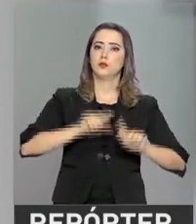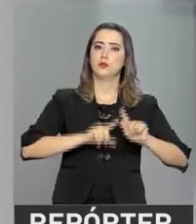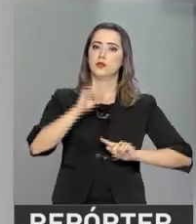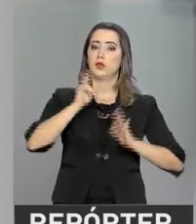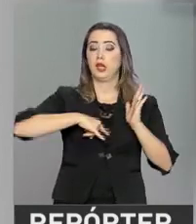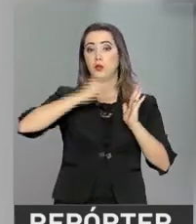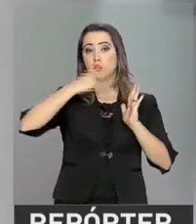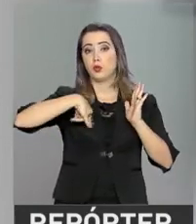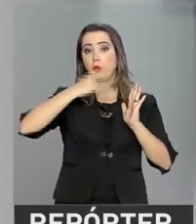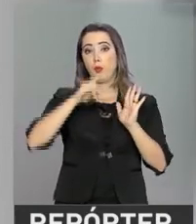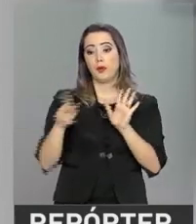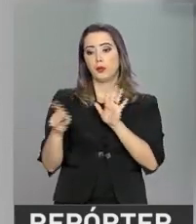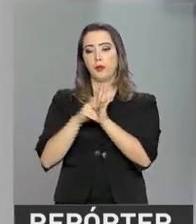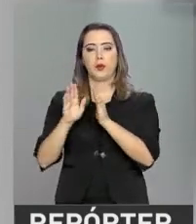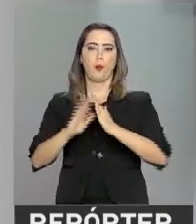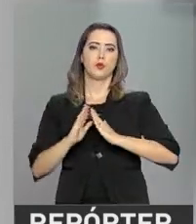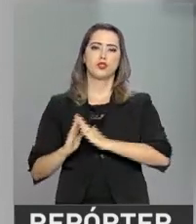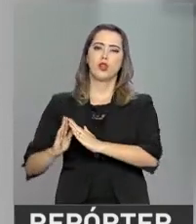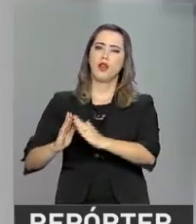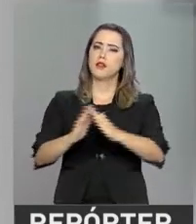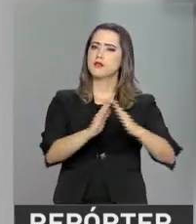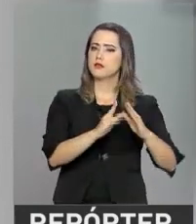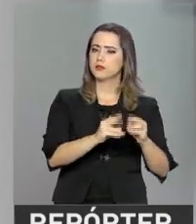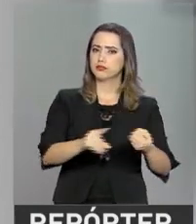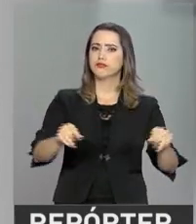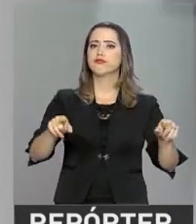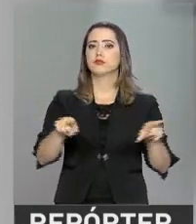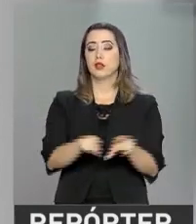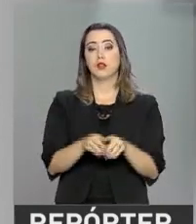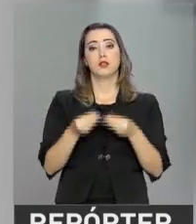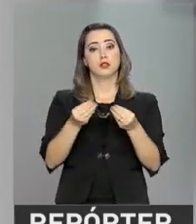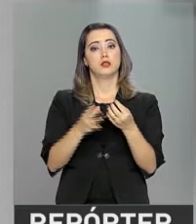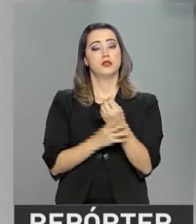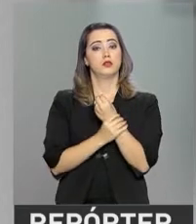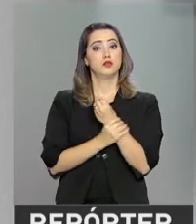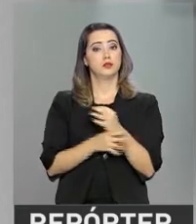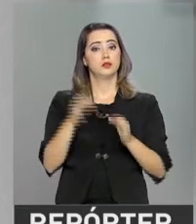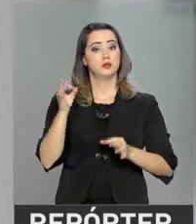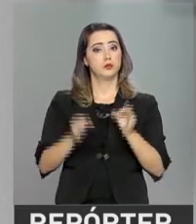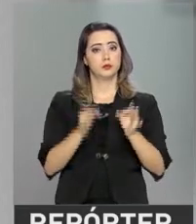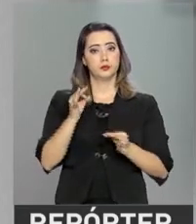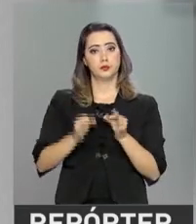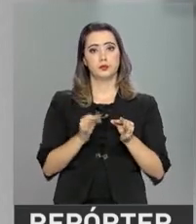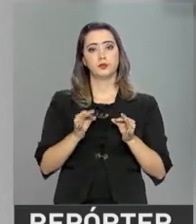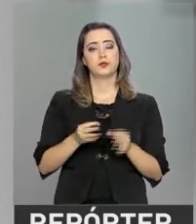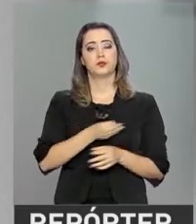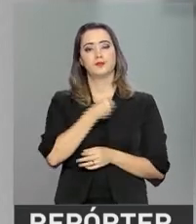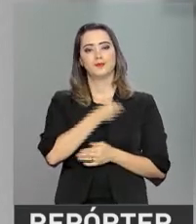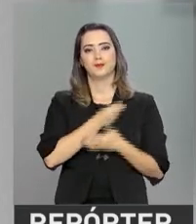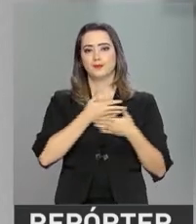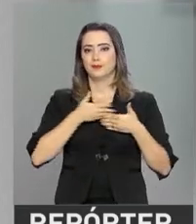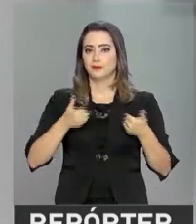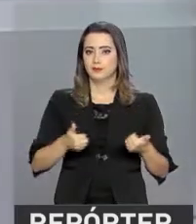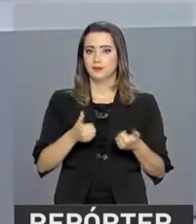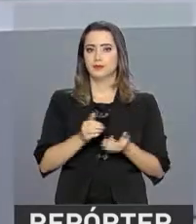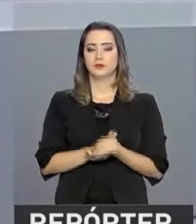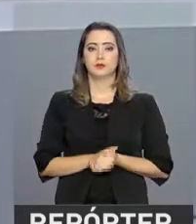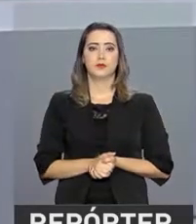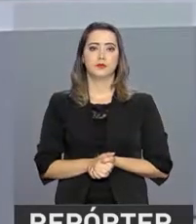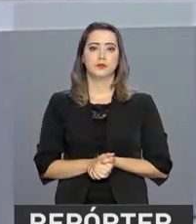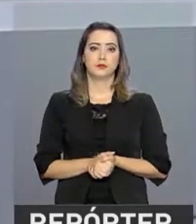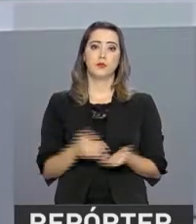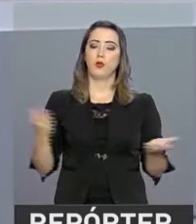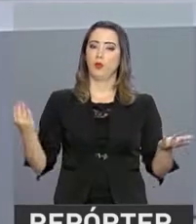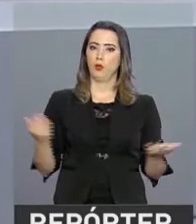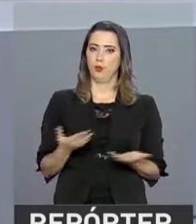títulos de propriedades garantindo mais segurança jurídica bem estar e dignidade para os brasileiros e